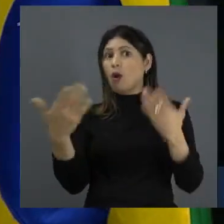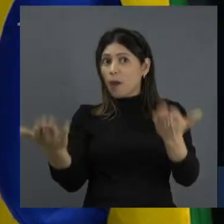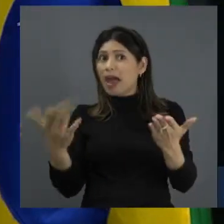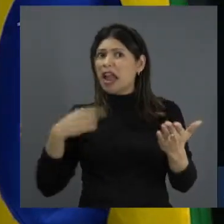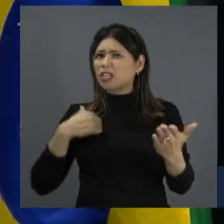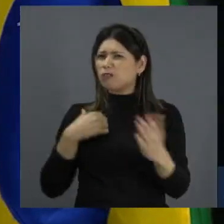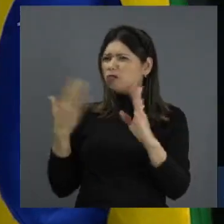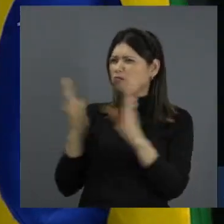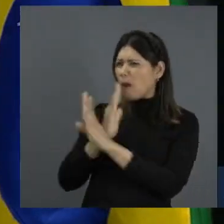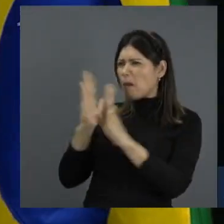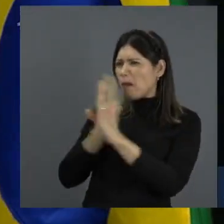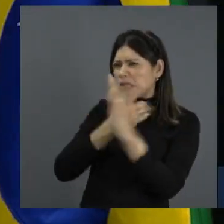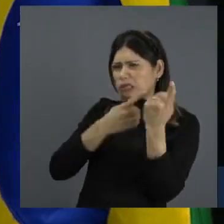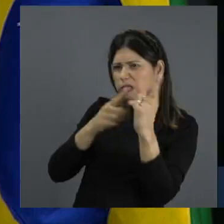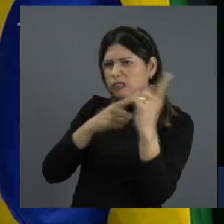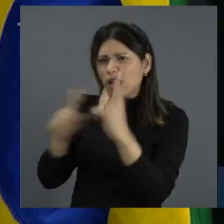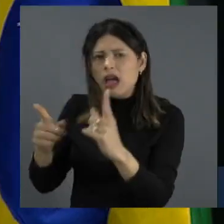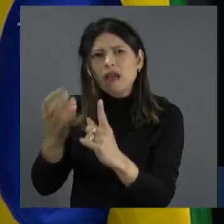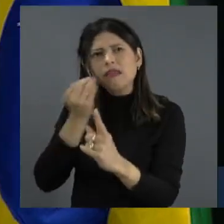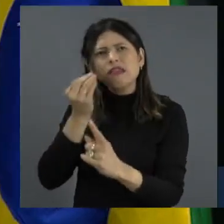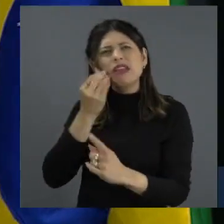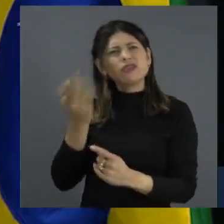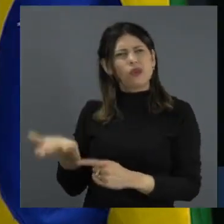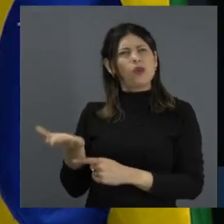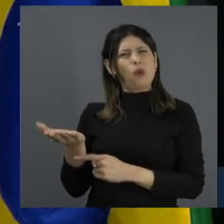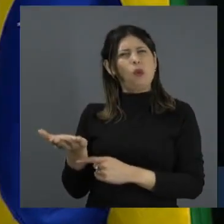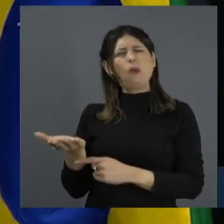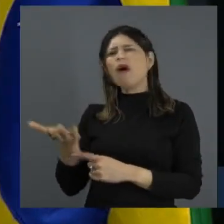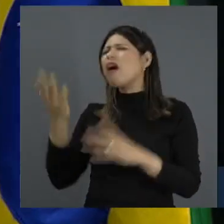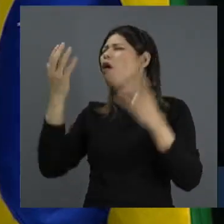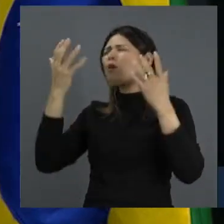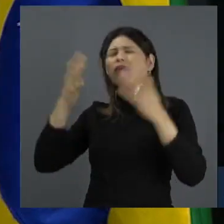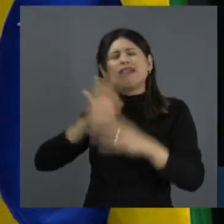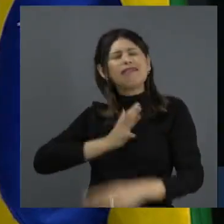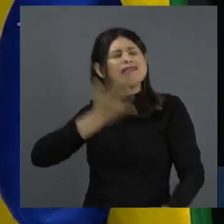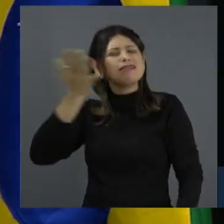perseguição implacável, uma covardia.